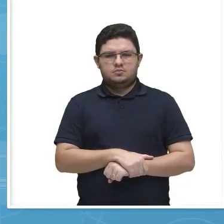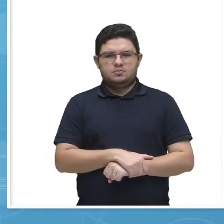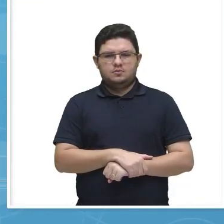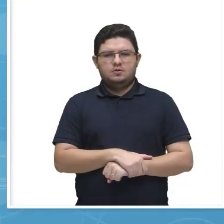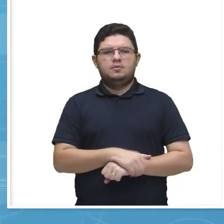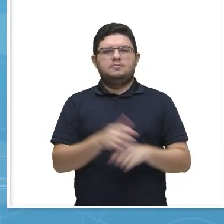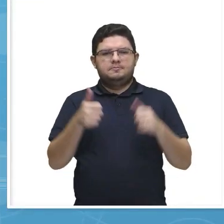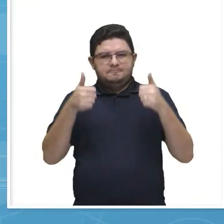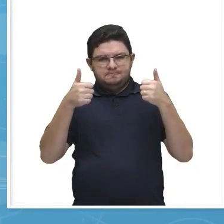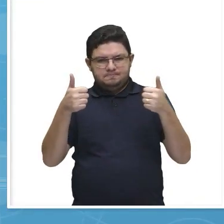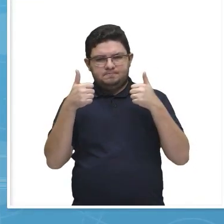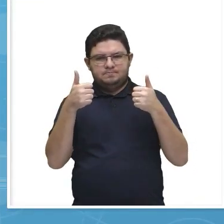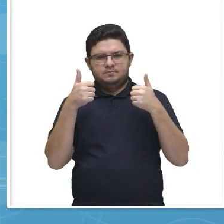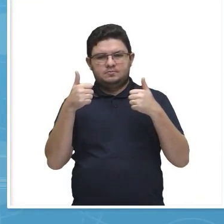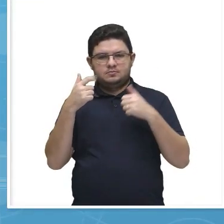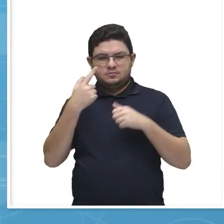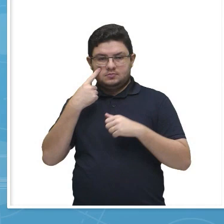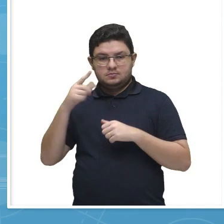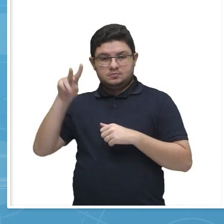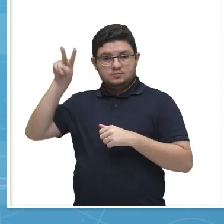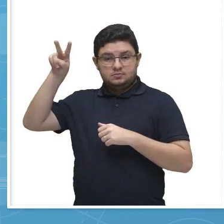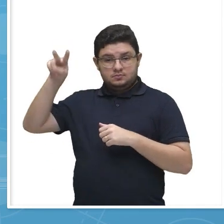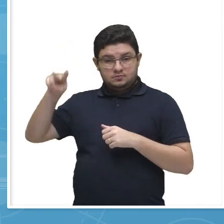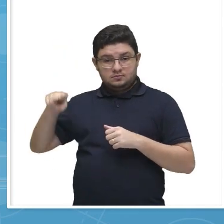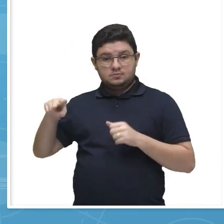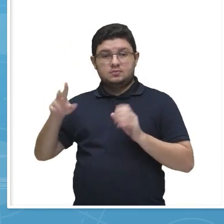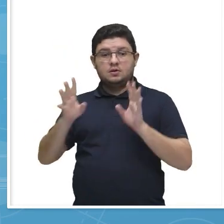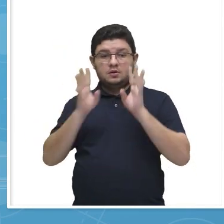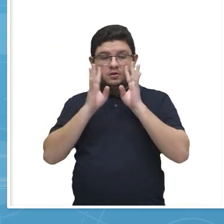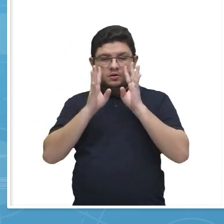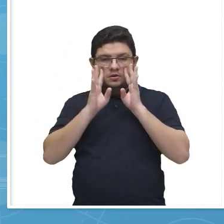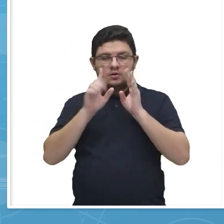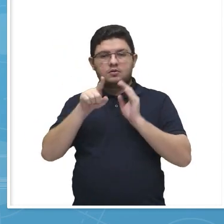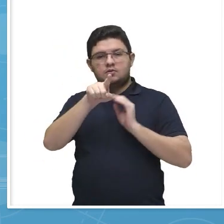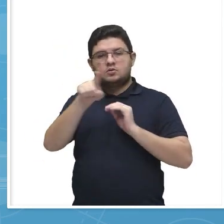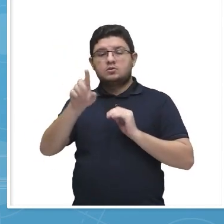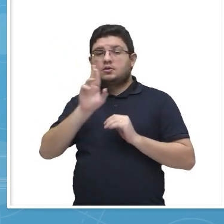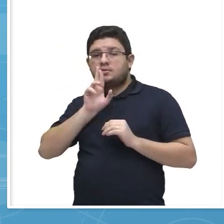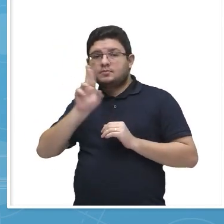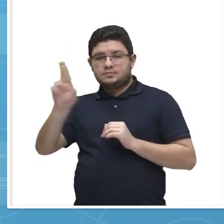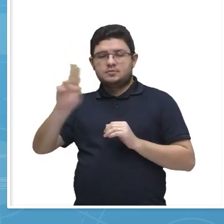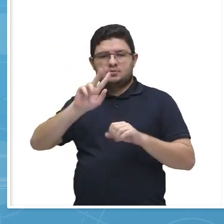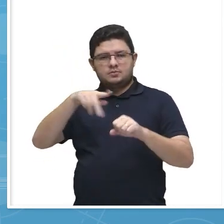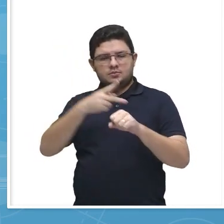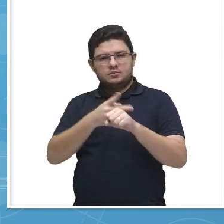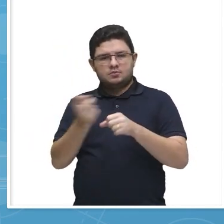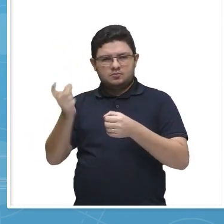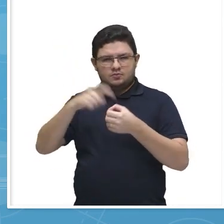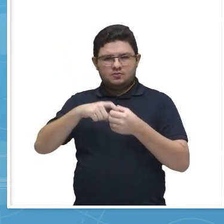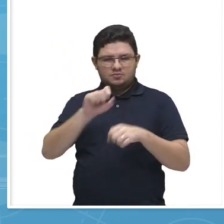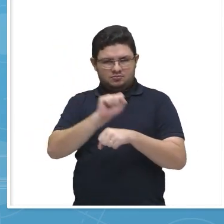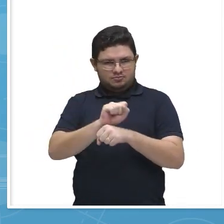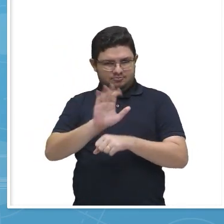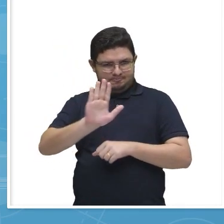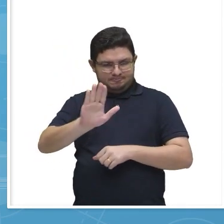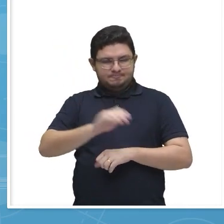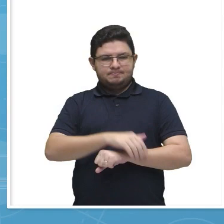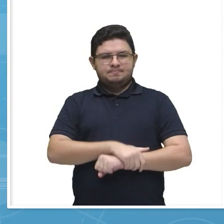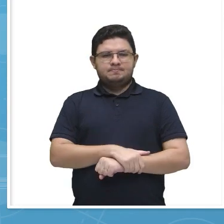Muito bem, gente. Leiam as questões com atenção e respondam ao questionamento. Daqui a pouco a gente volta para interagir. Até mais!